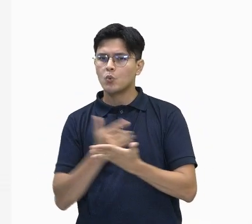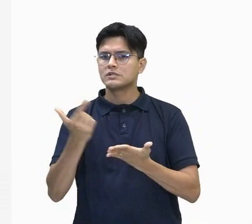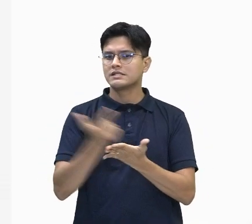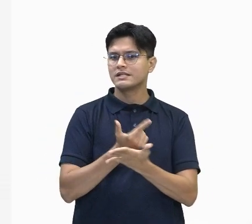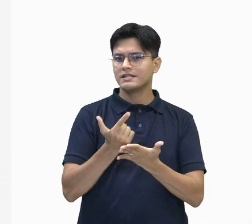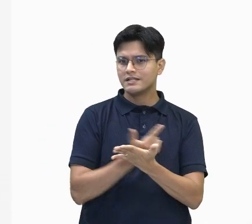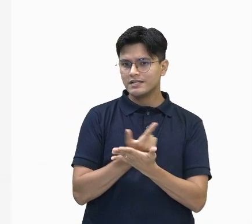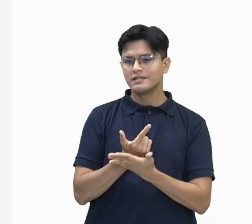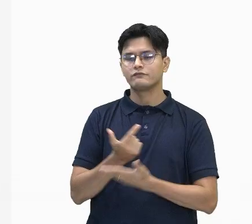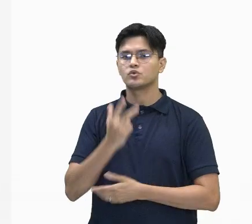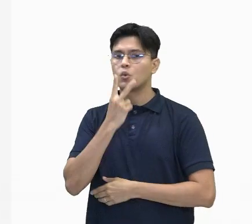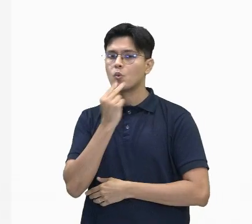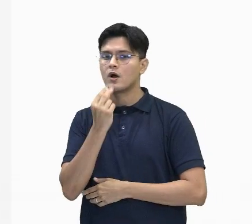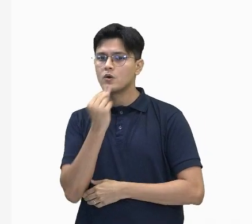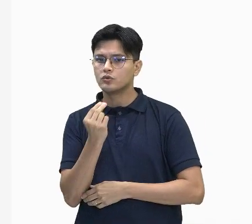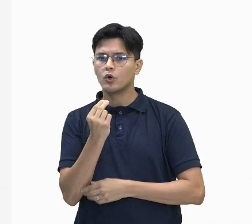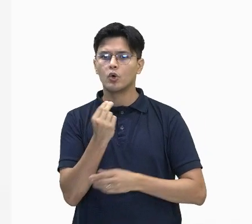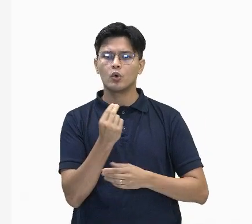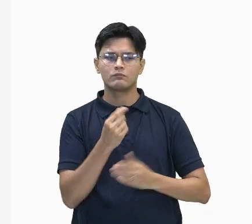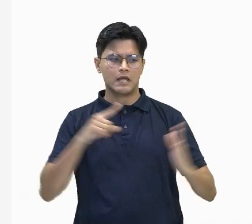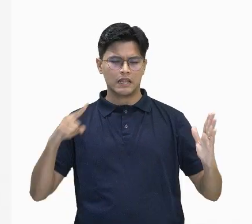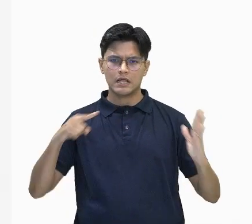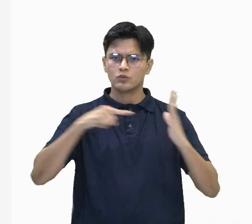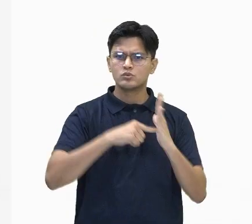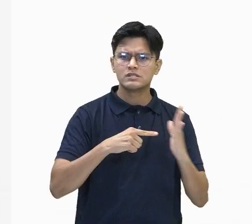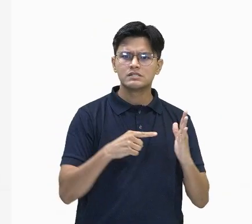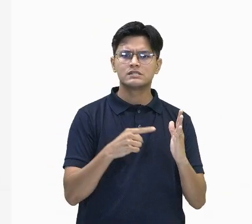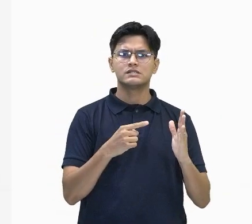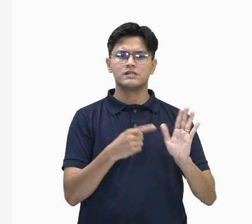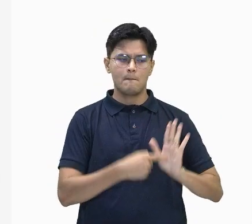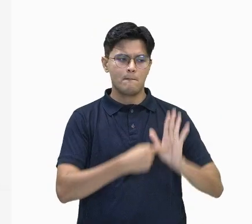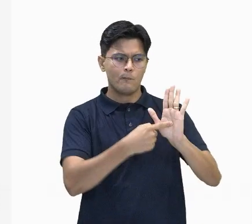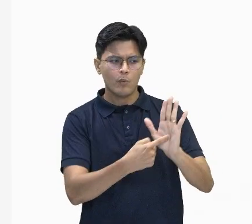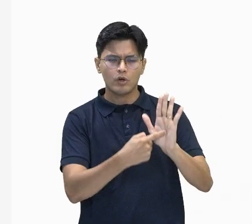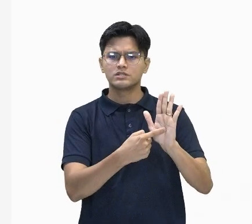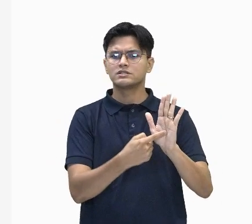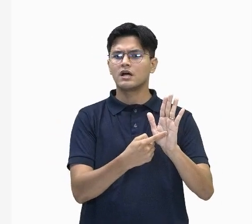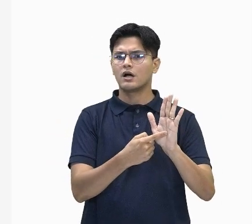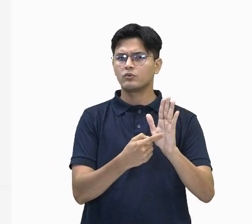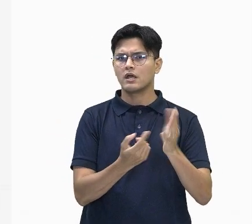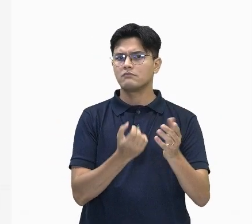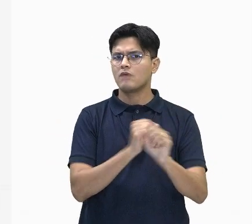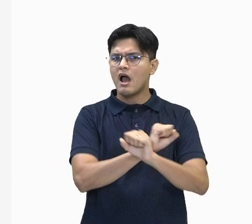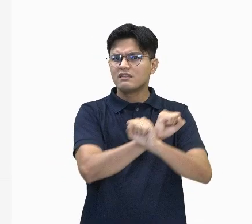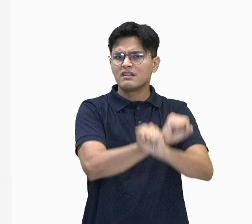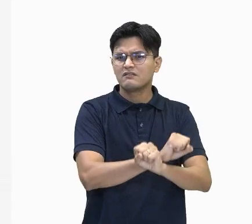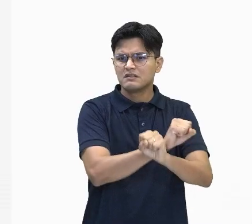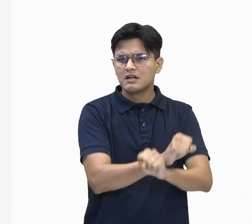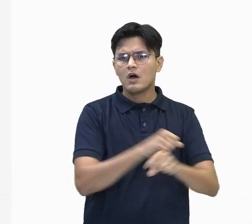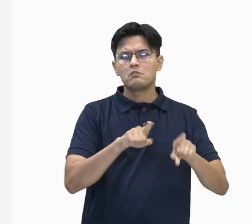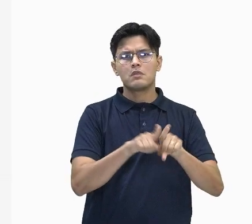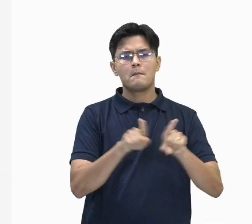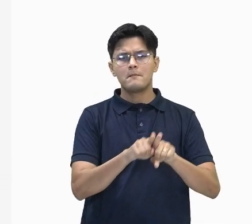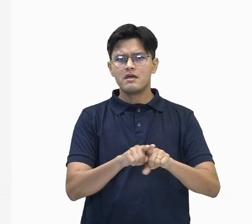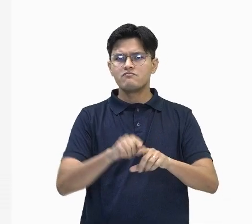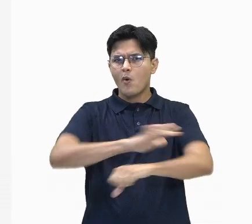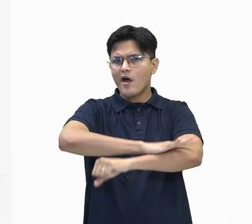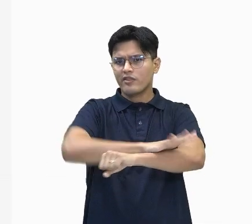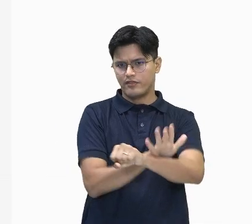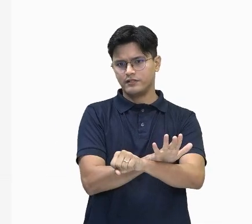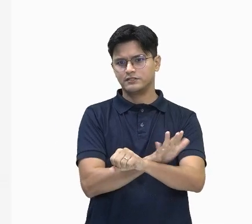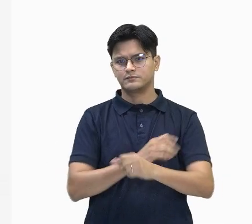social ainda da escravidão, do racismo. Temos os personagens, né, que